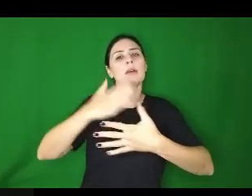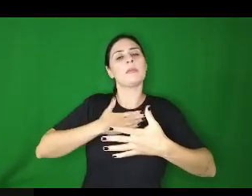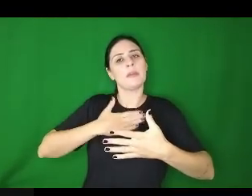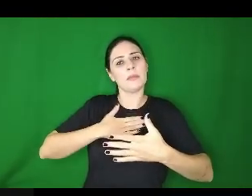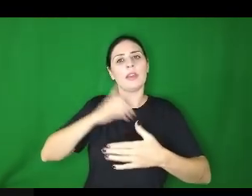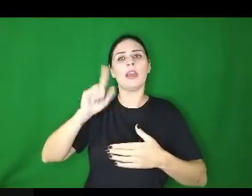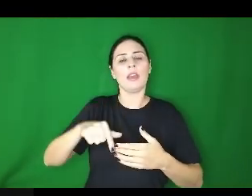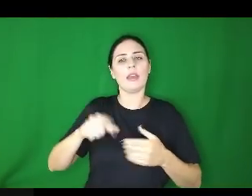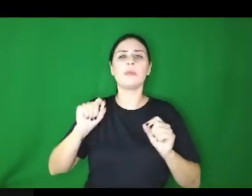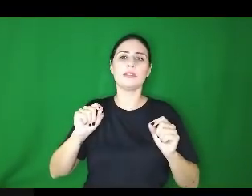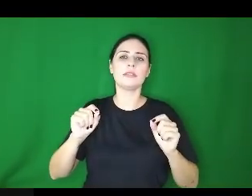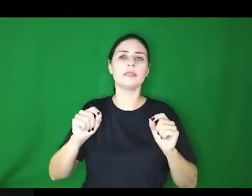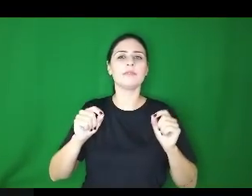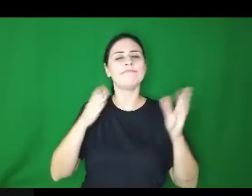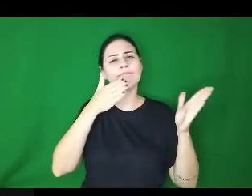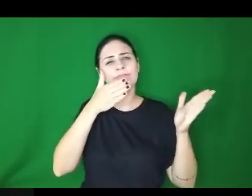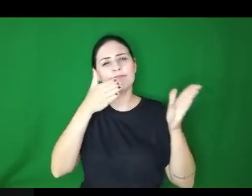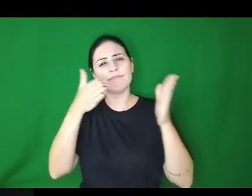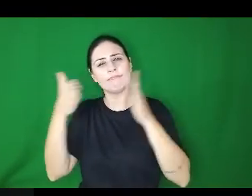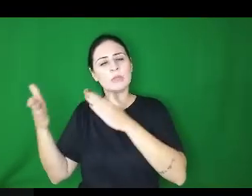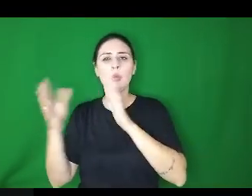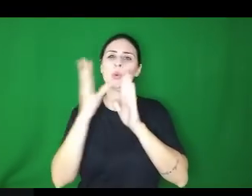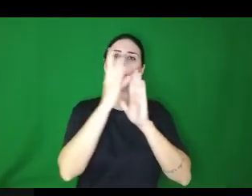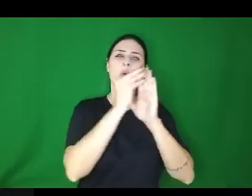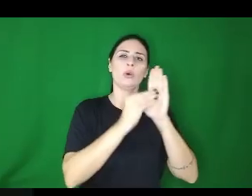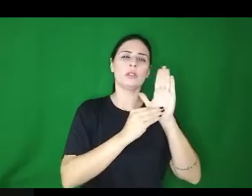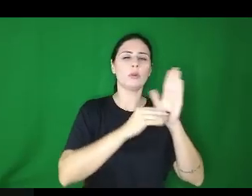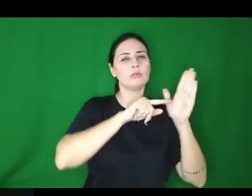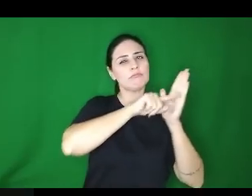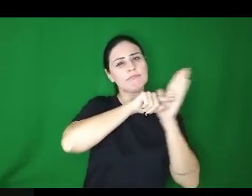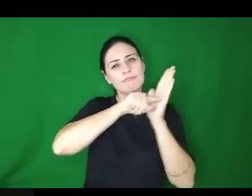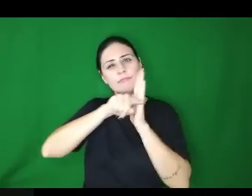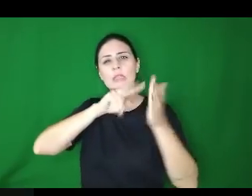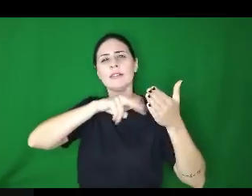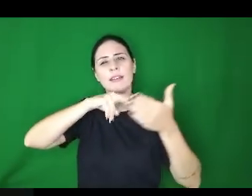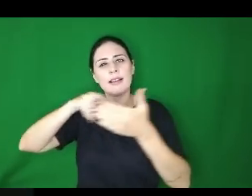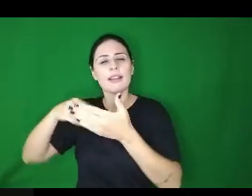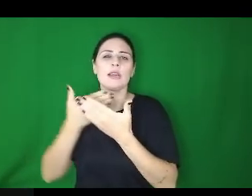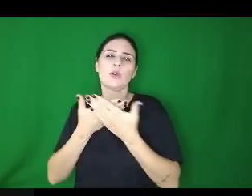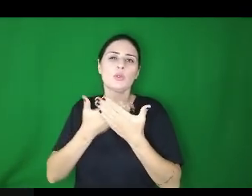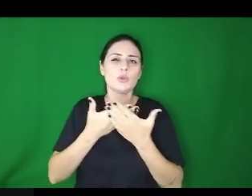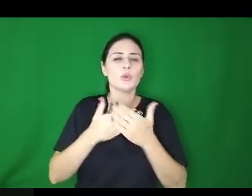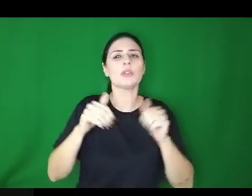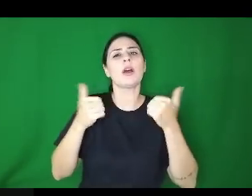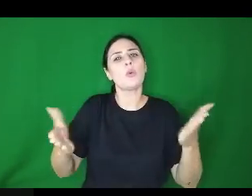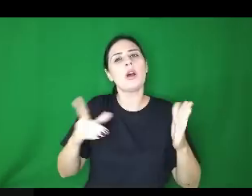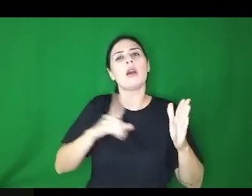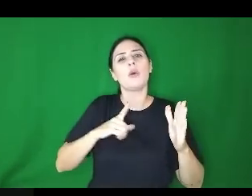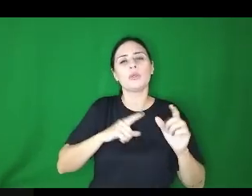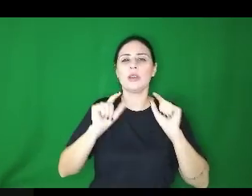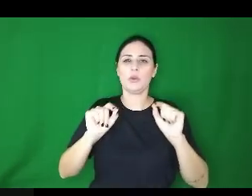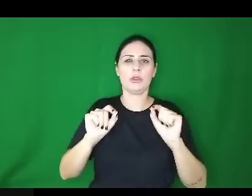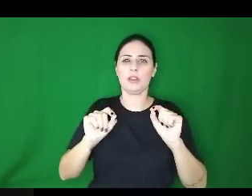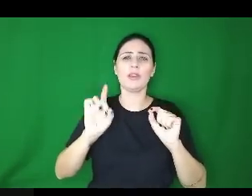de número é o que exige todo o meu esforço de aprendizagem, mas depois, na resolução de problemas, meu foco já não está no conceito de